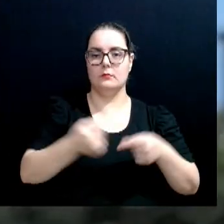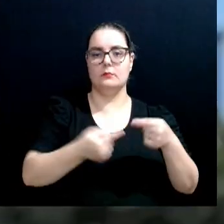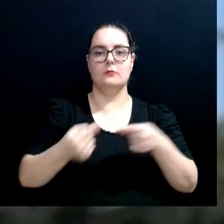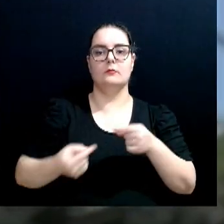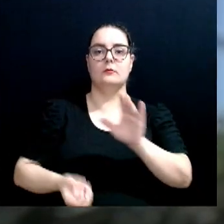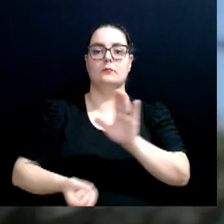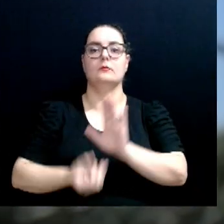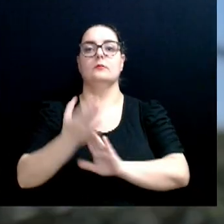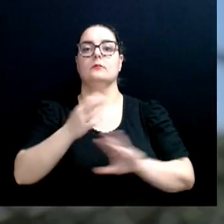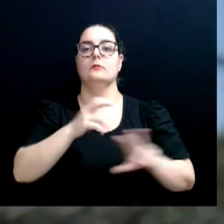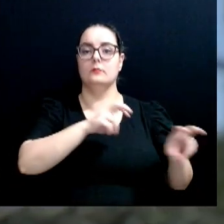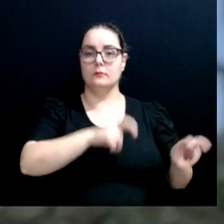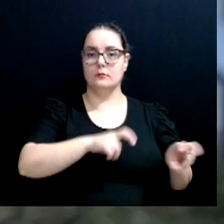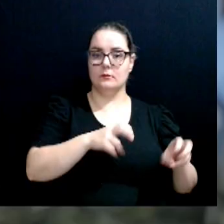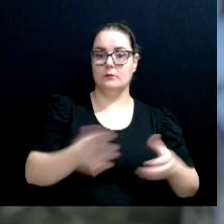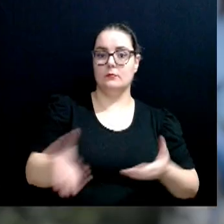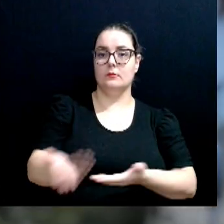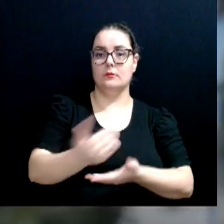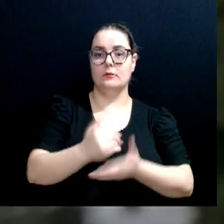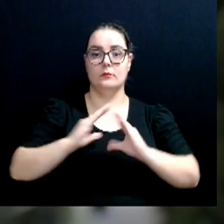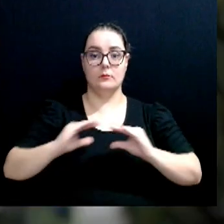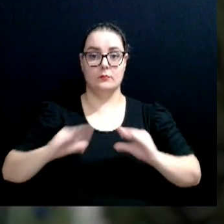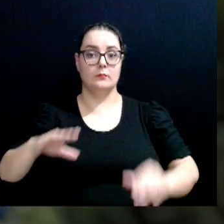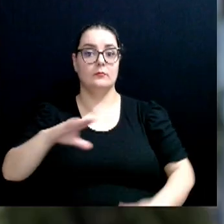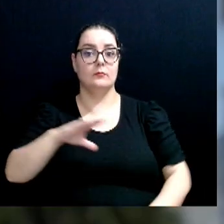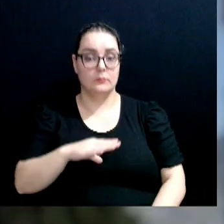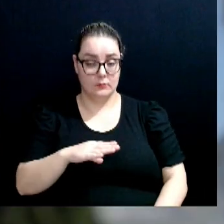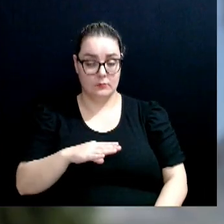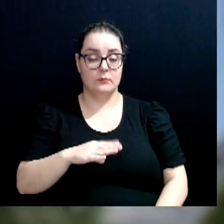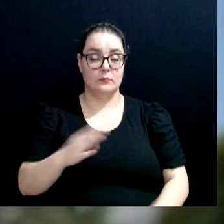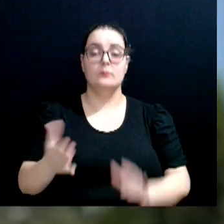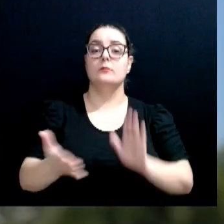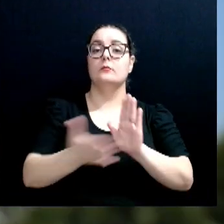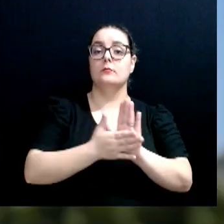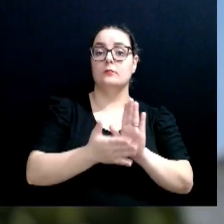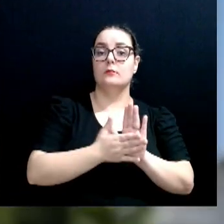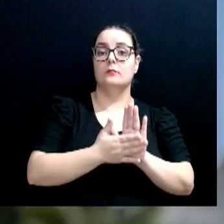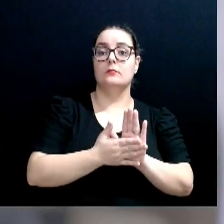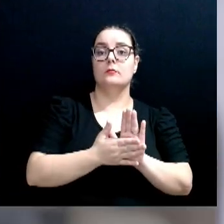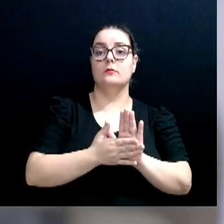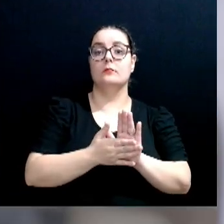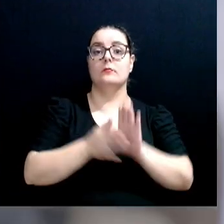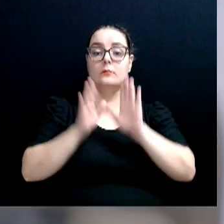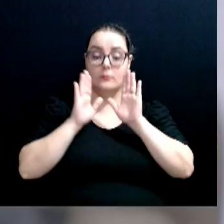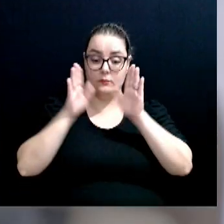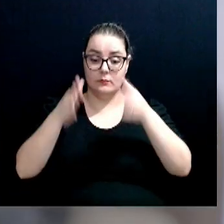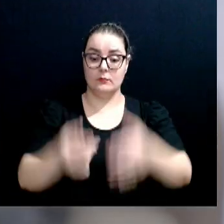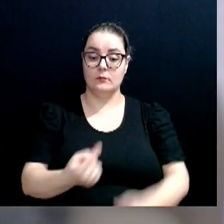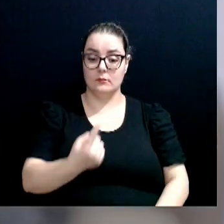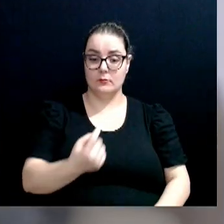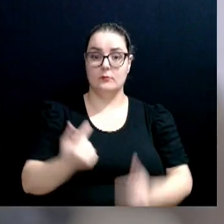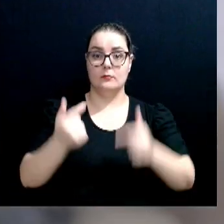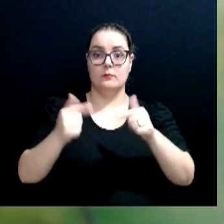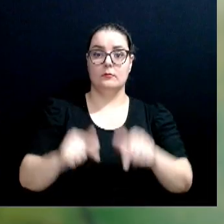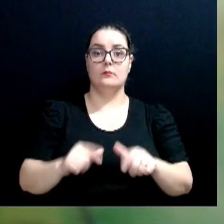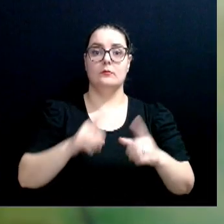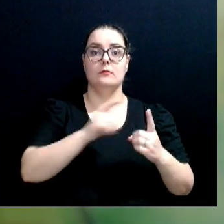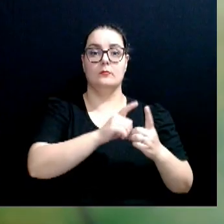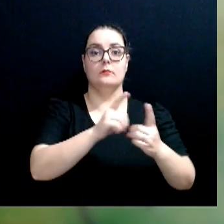de acolhimento municipal. A proposta prevê concentrar em um mesmo local atendimento de